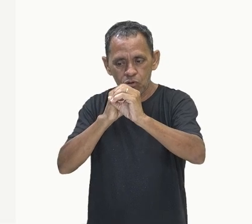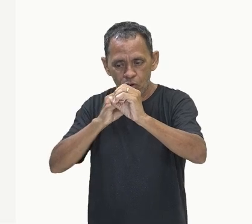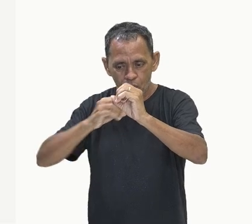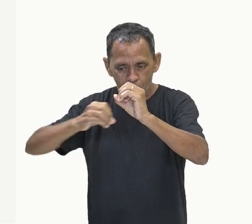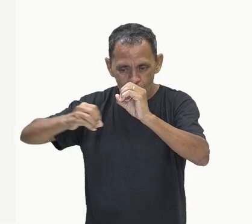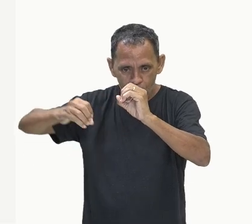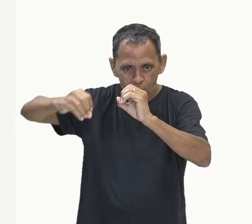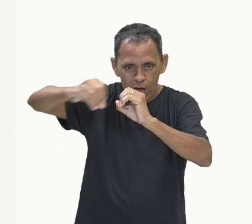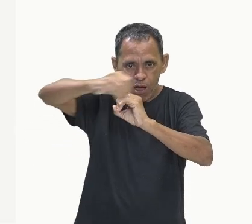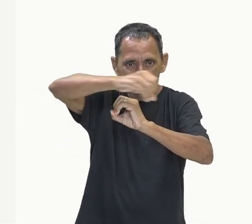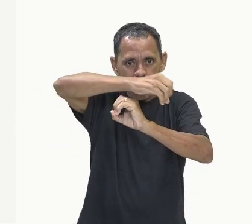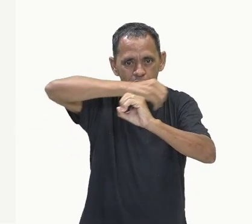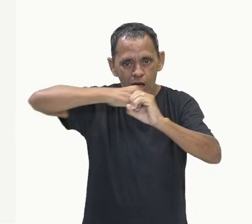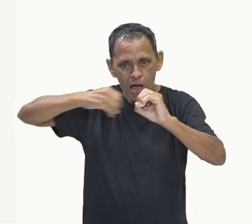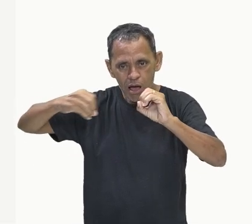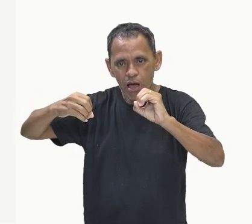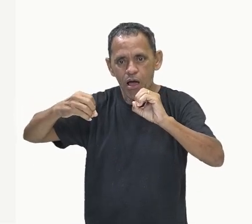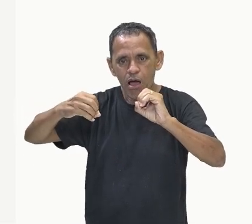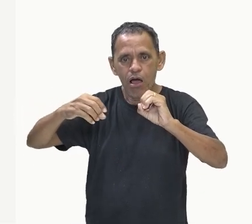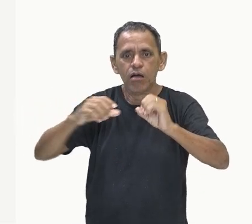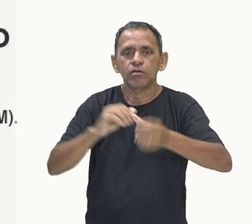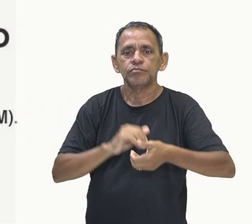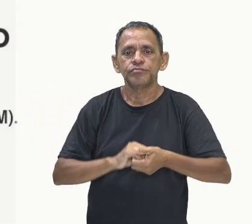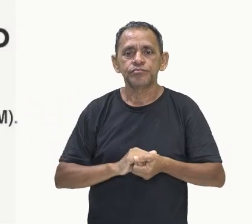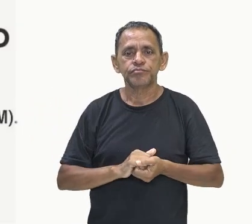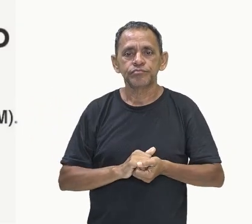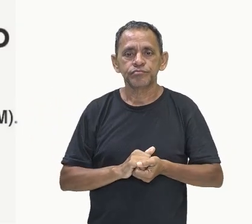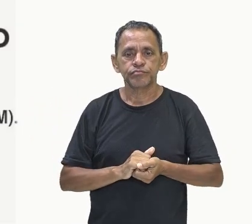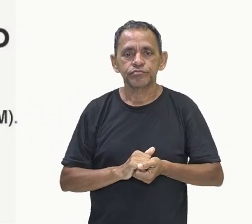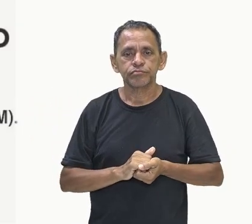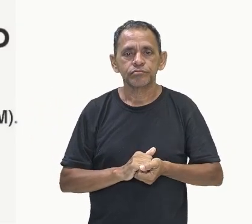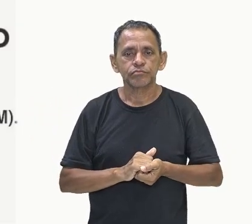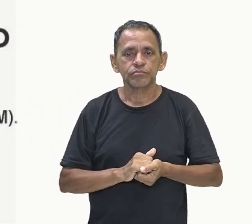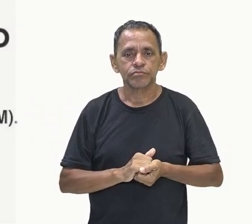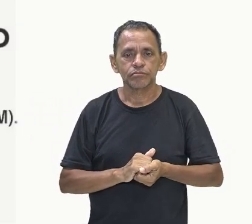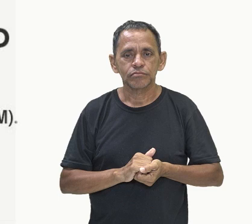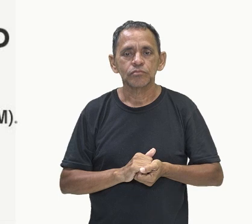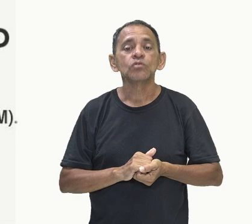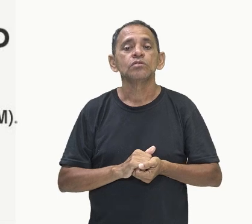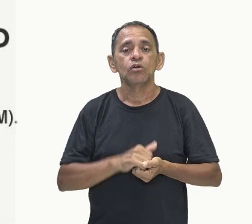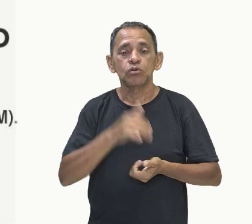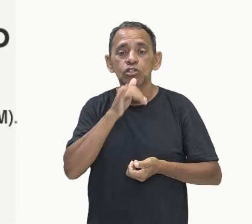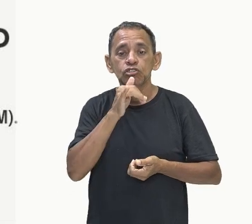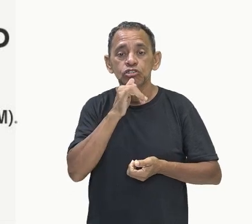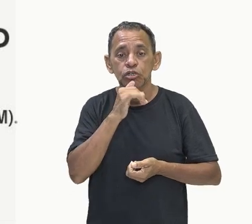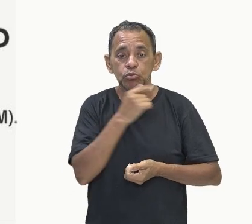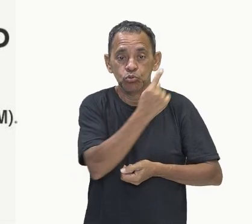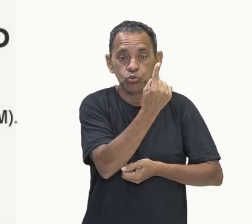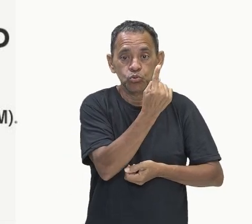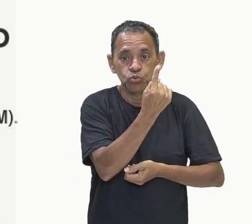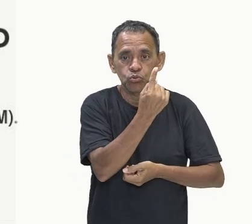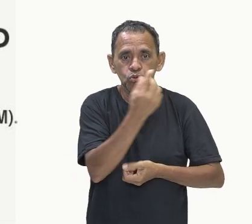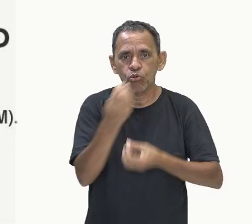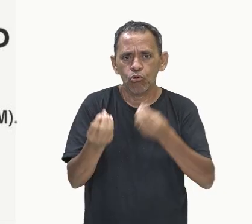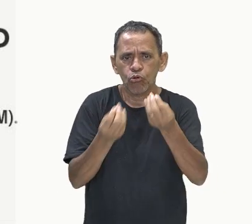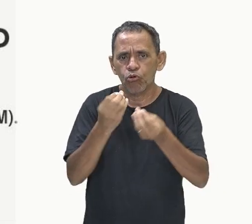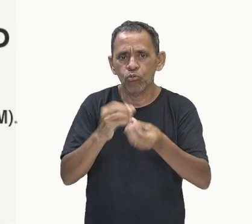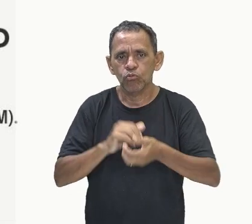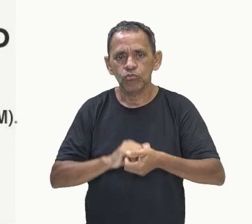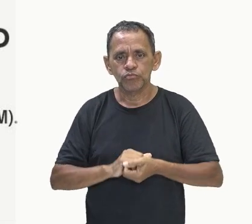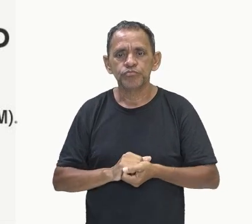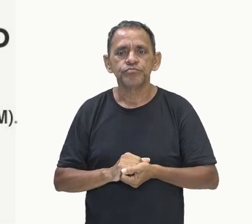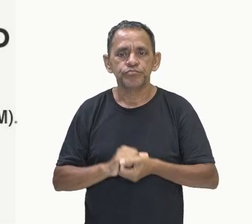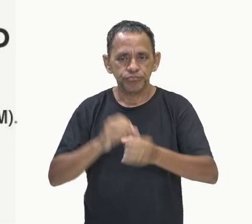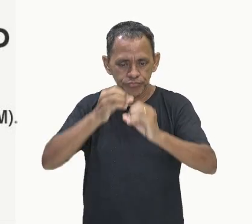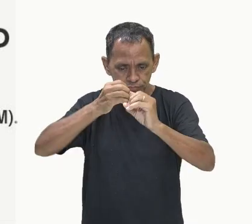aqui para o nosso exercício, ó, o nosso exercício número 1, nosso exercício, exemplo número 1, como é que são as órbitas? São